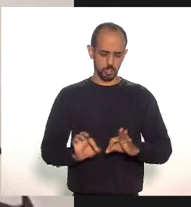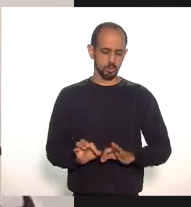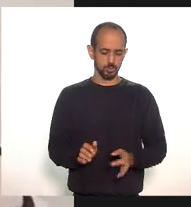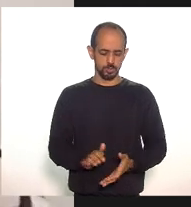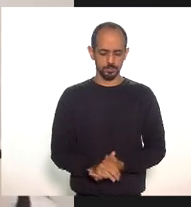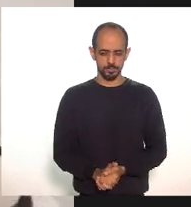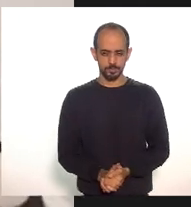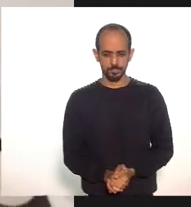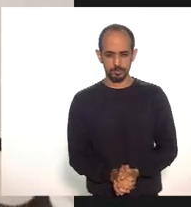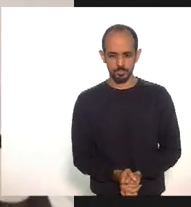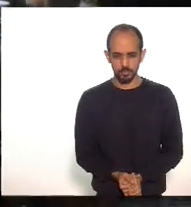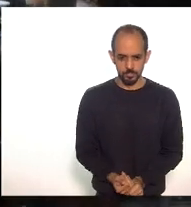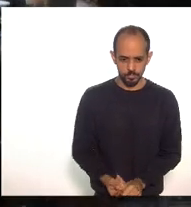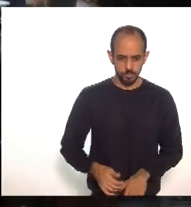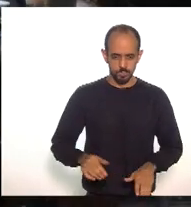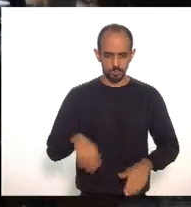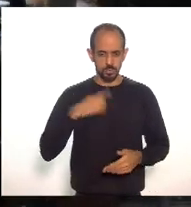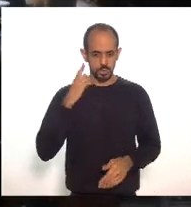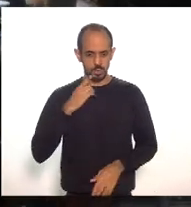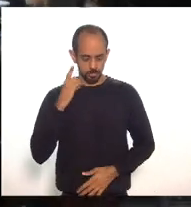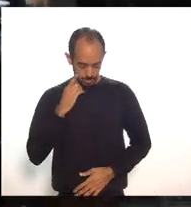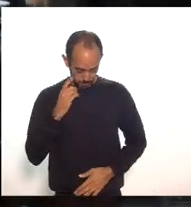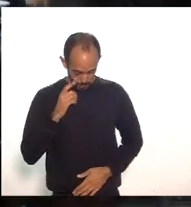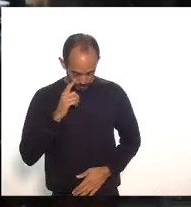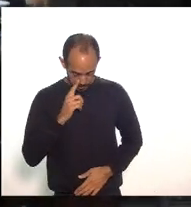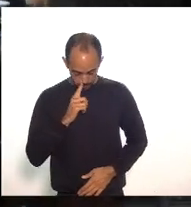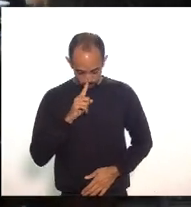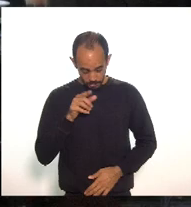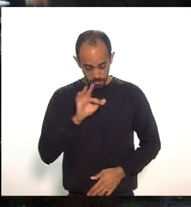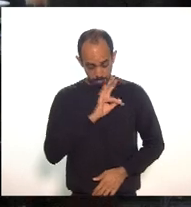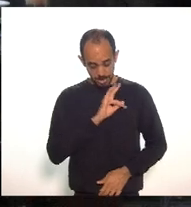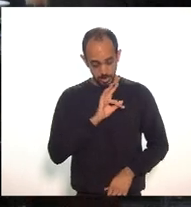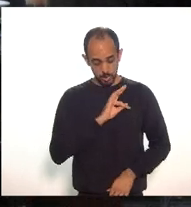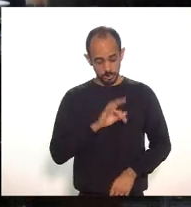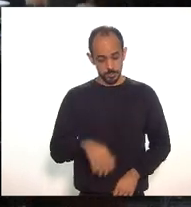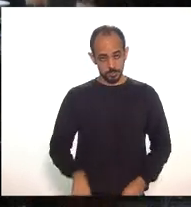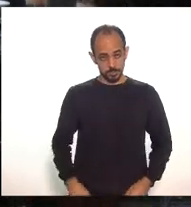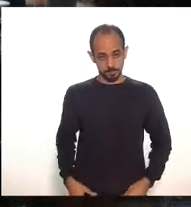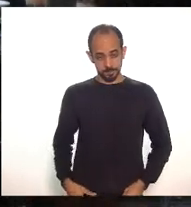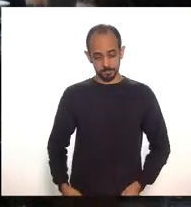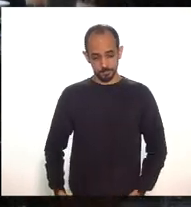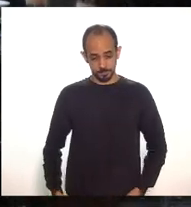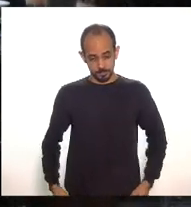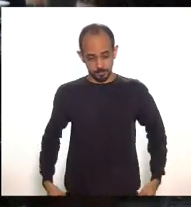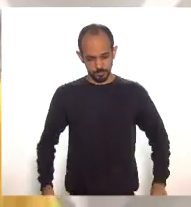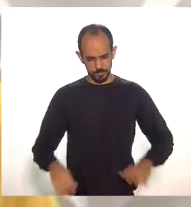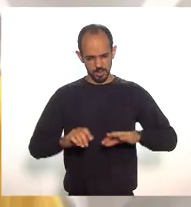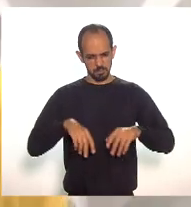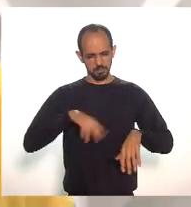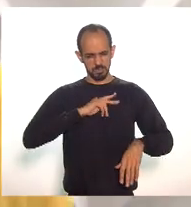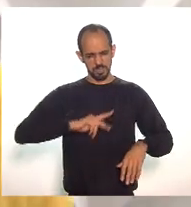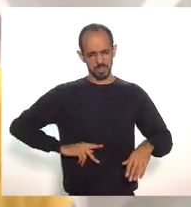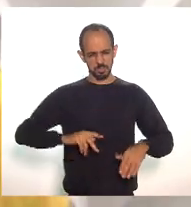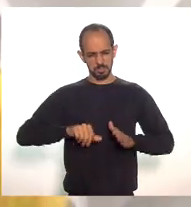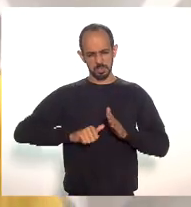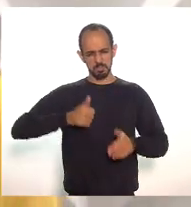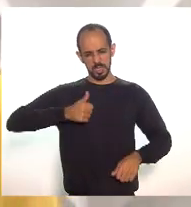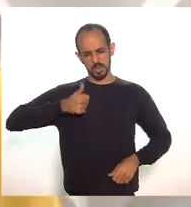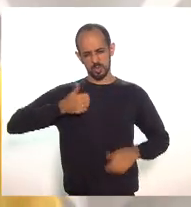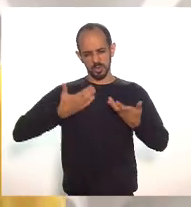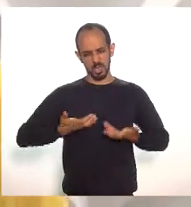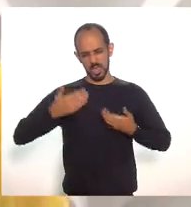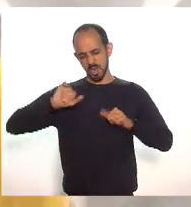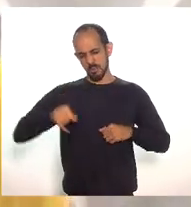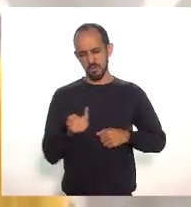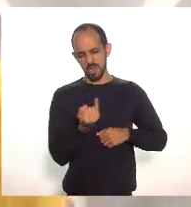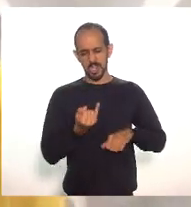obrigado a deputada Martha Rocha o presidente em primeiro lugar eu quero também